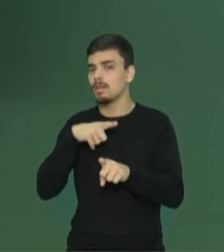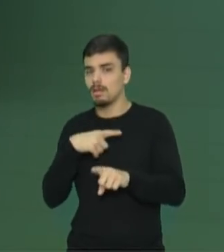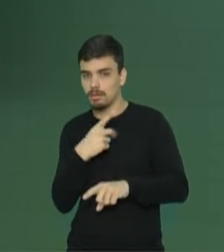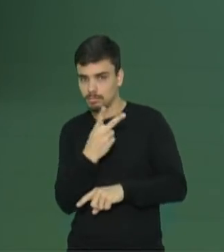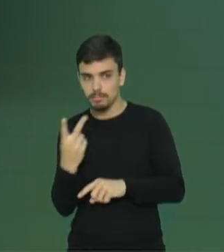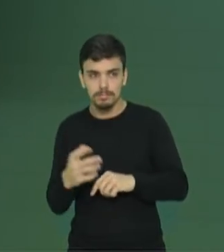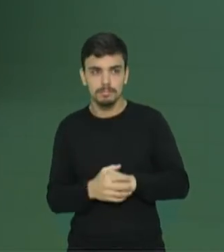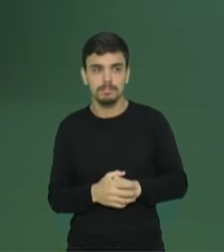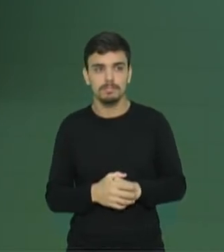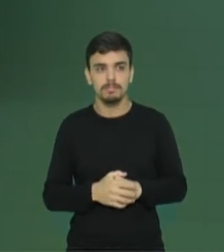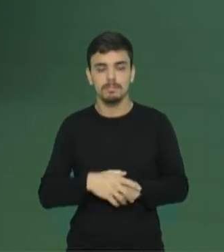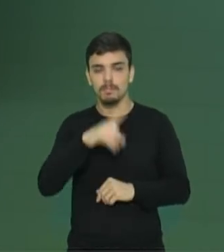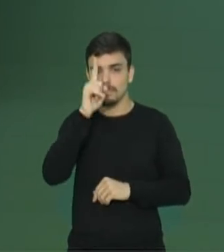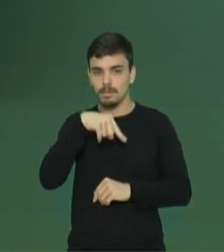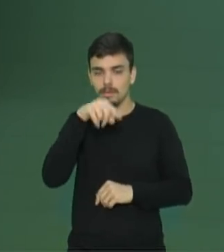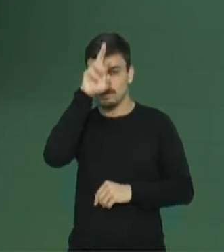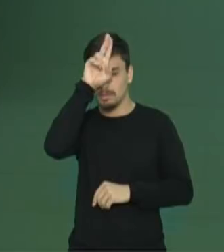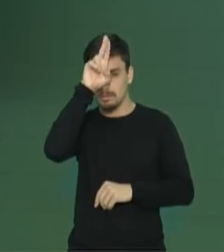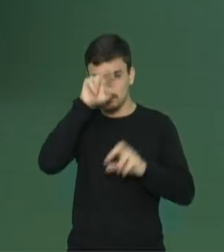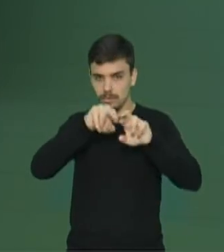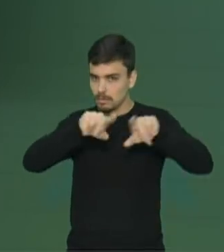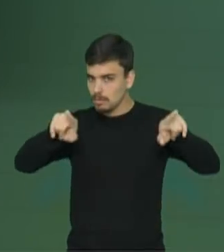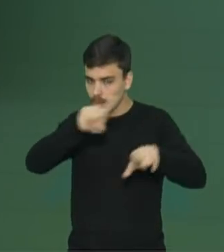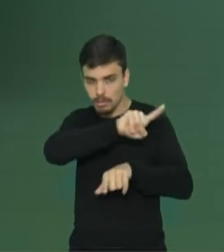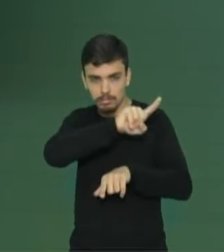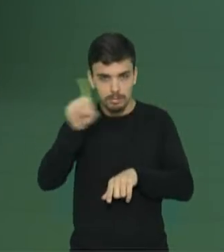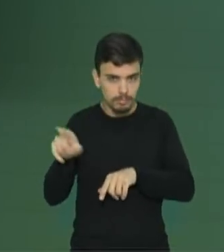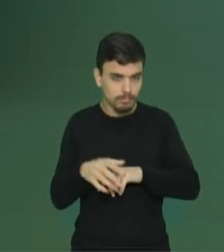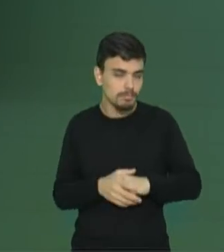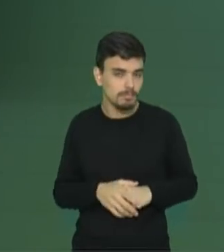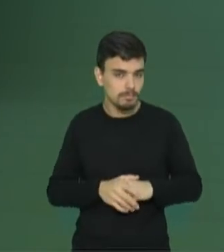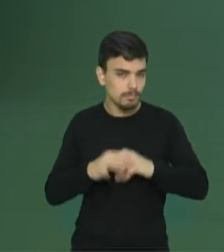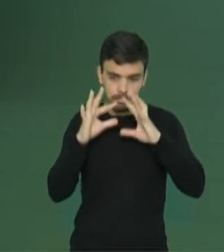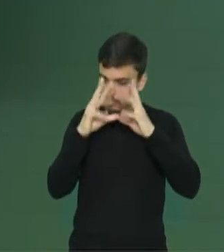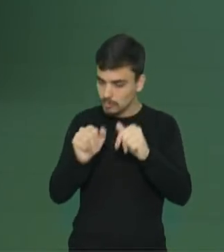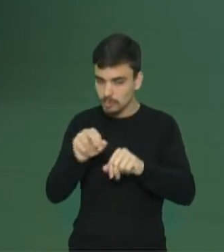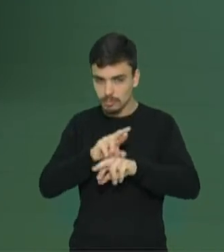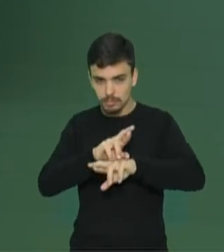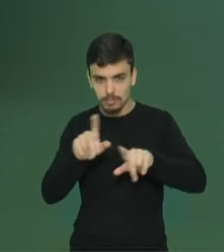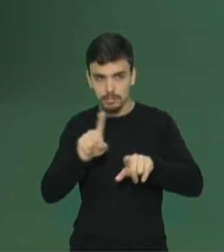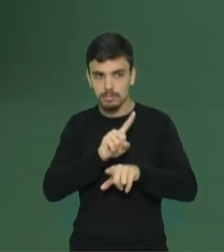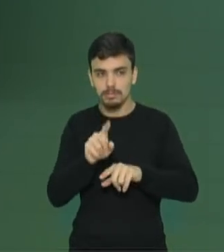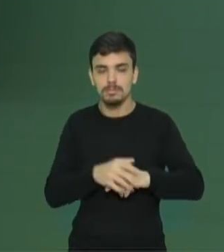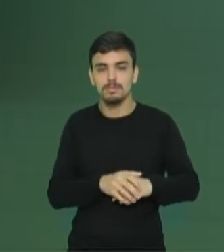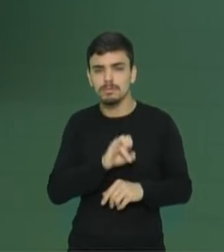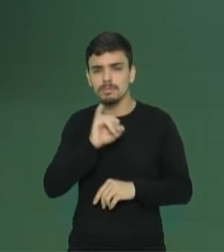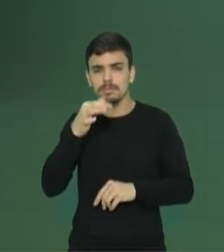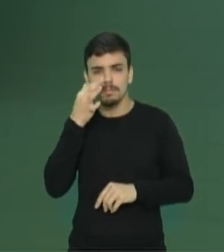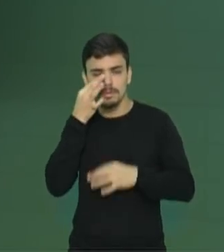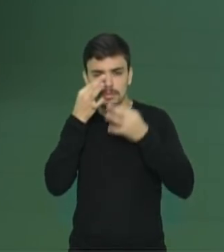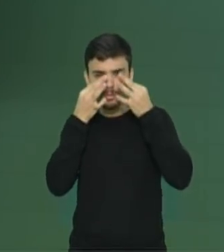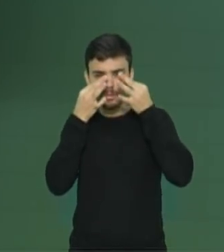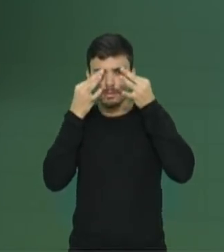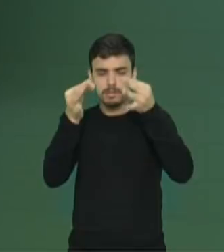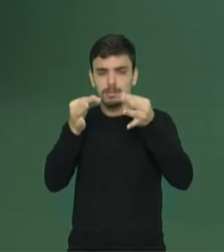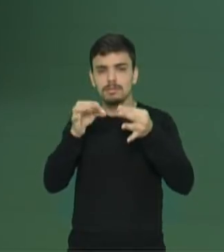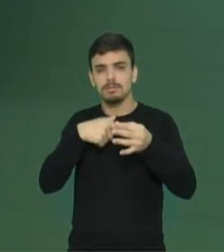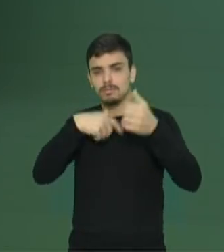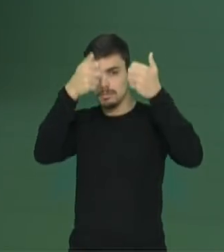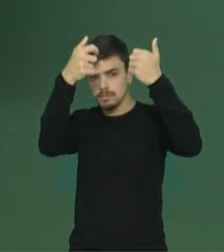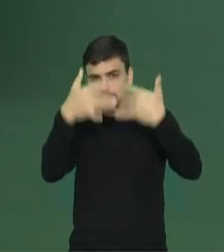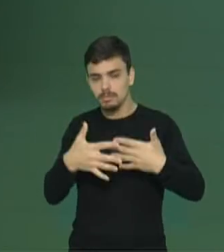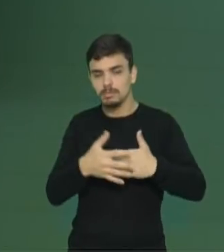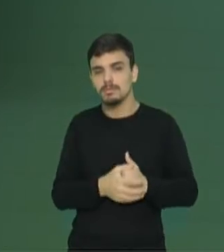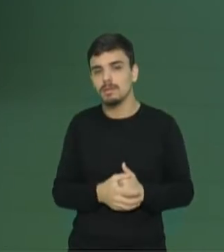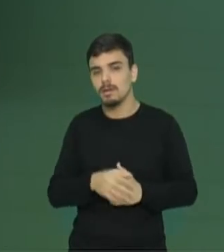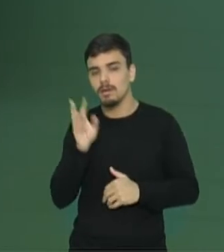também. São insetos? Não, não são todos insetos. Quem prestou atenção, quando eu expliquei o exercício, eu falei,